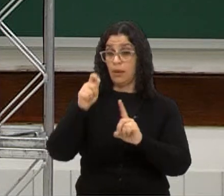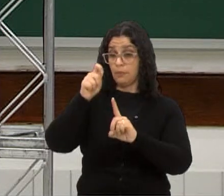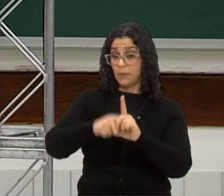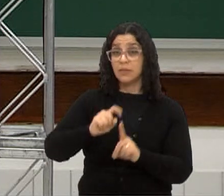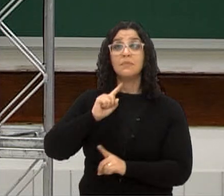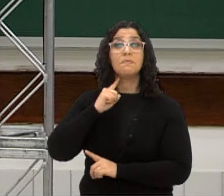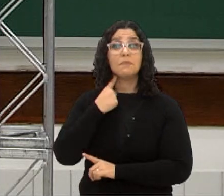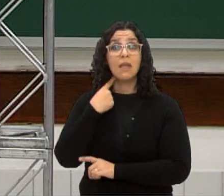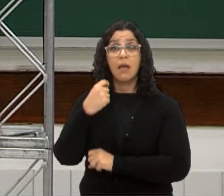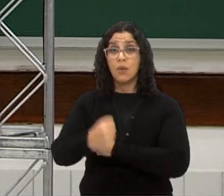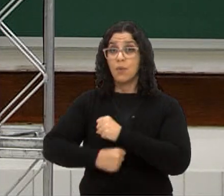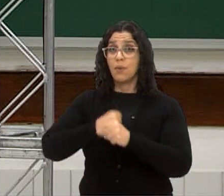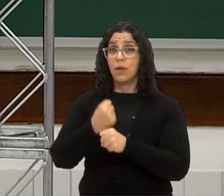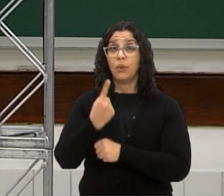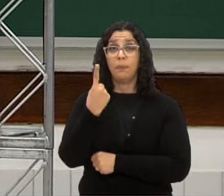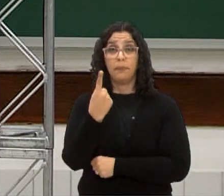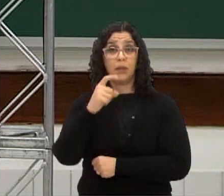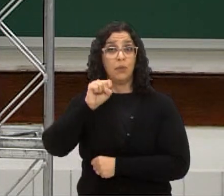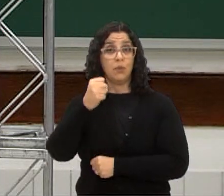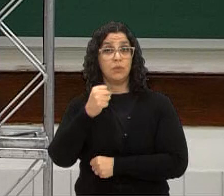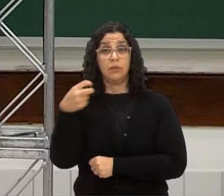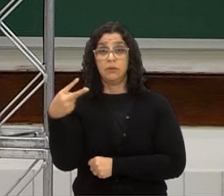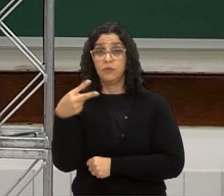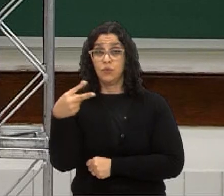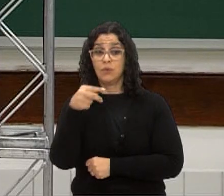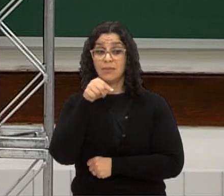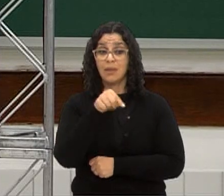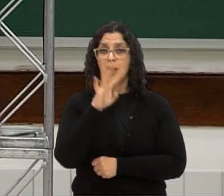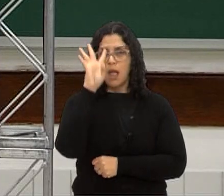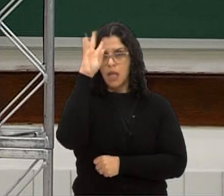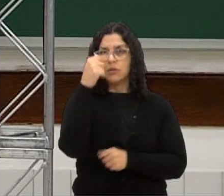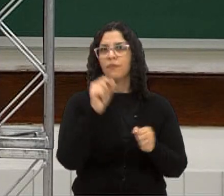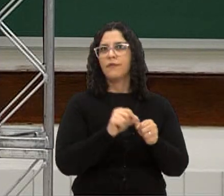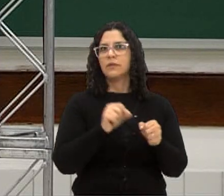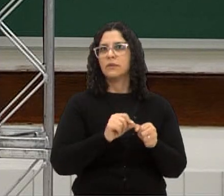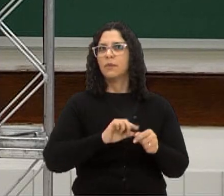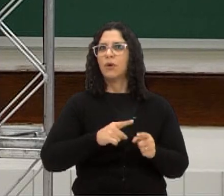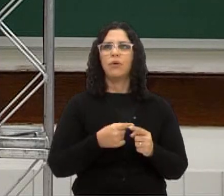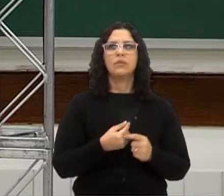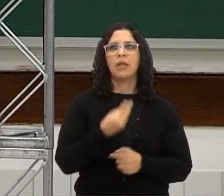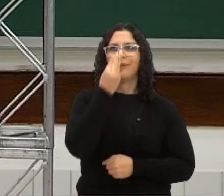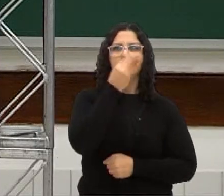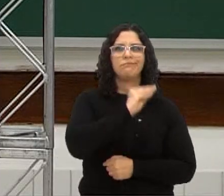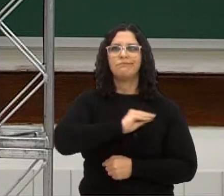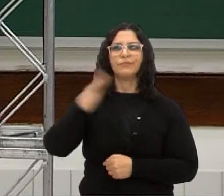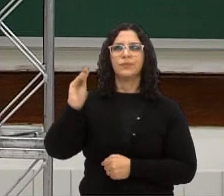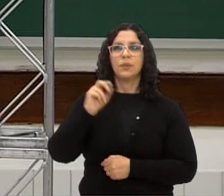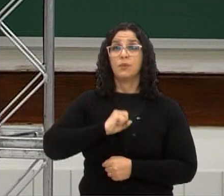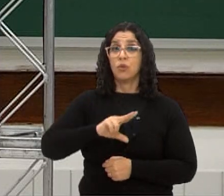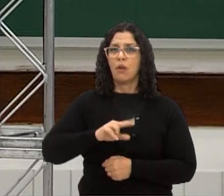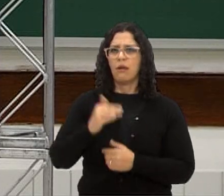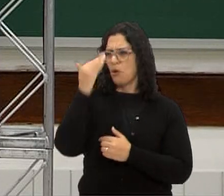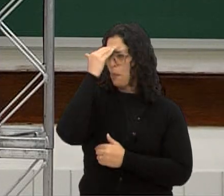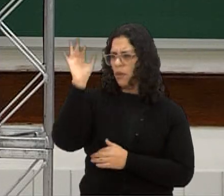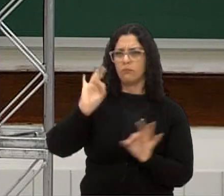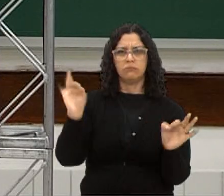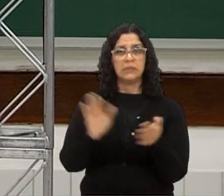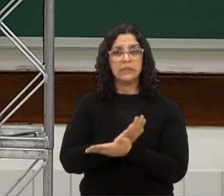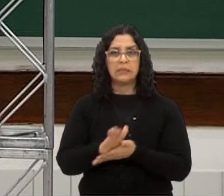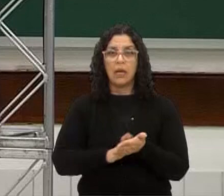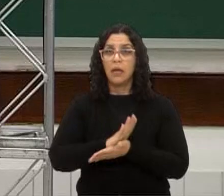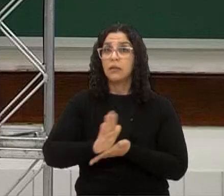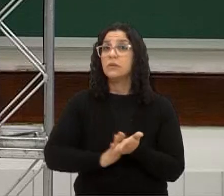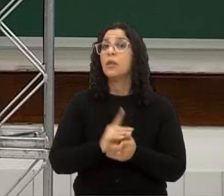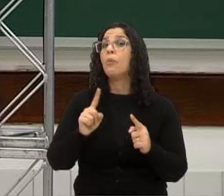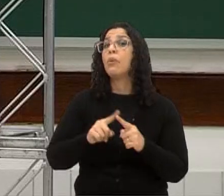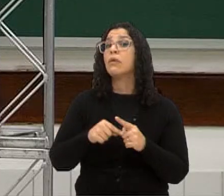1822, Dom Pedro vai dar um passo ainda maior nesse sentido de desobedecer Portugal. Por quê? Ele só vai